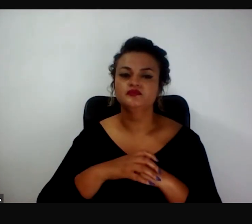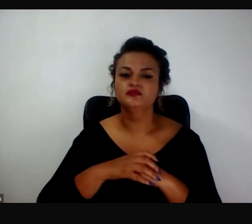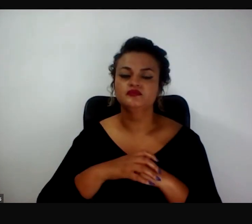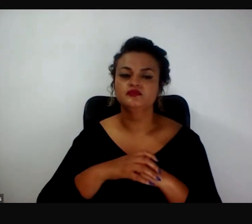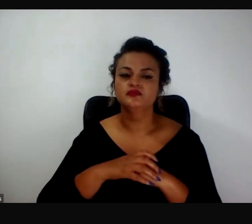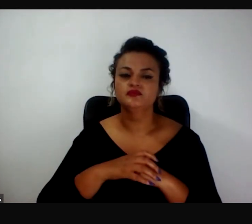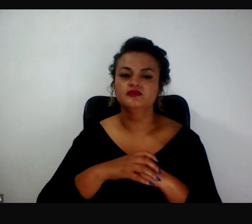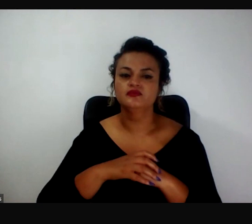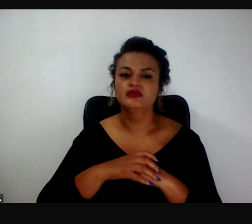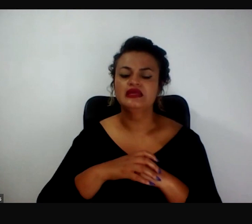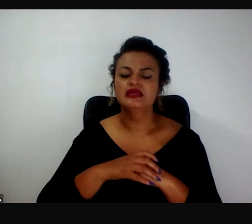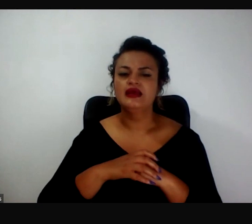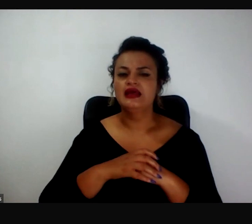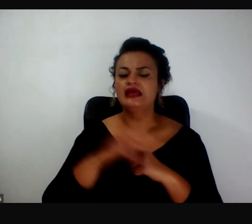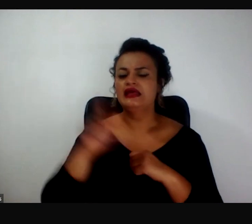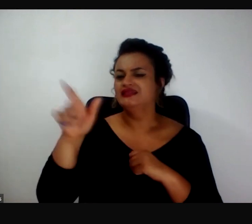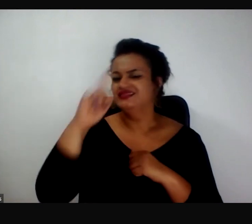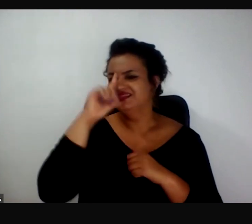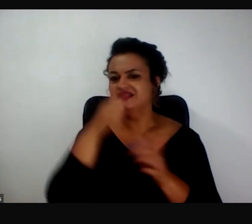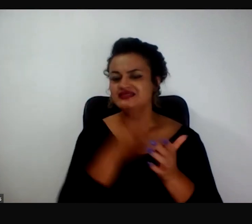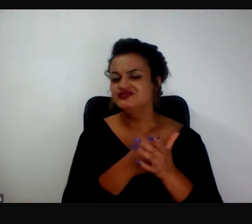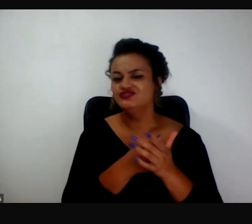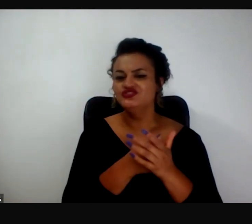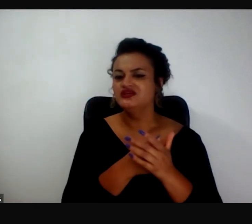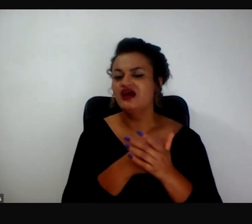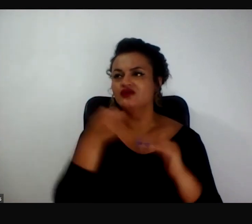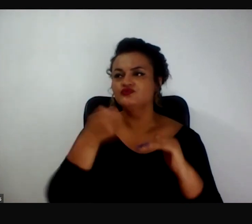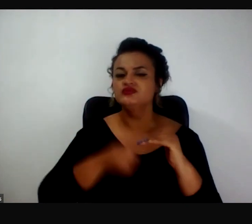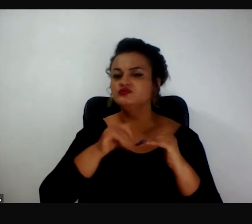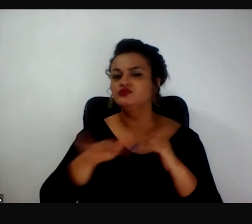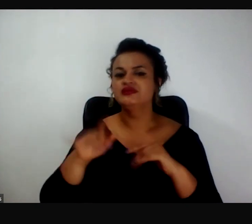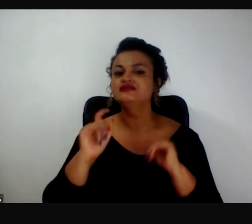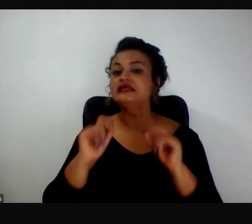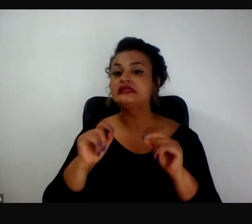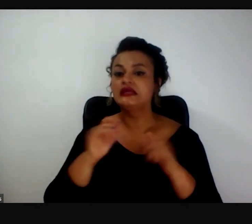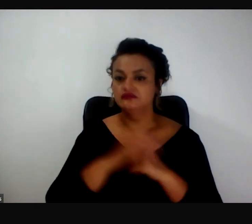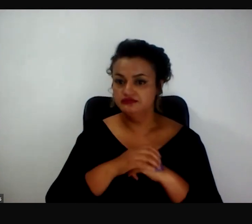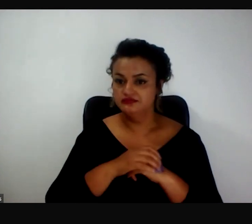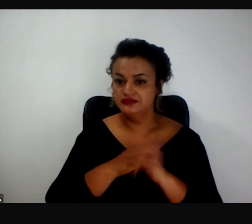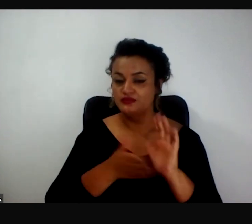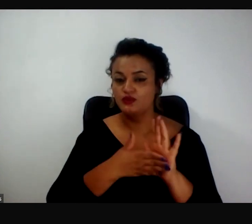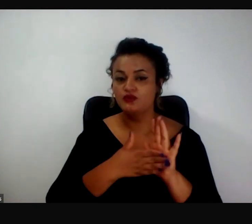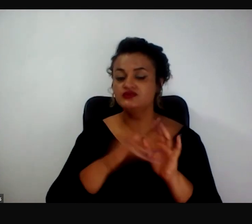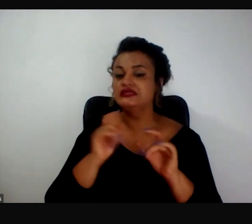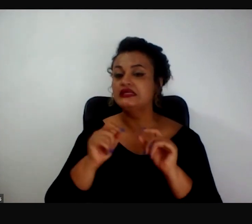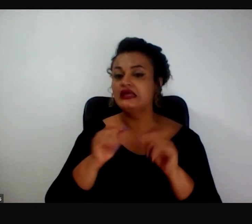Quem decidia qual era essa jurisprudência vinculante nessa proposta?